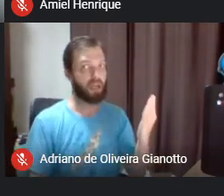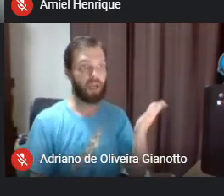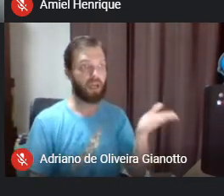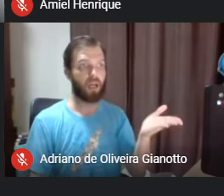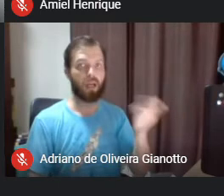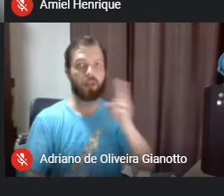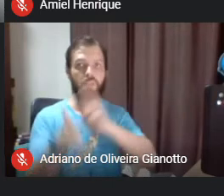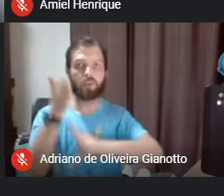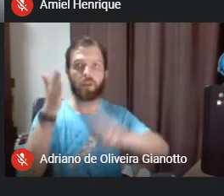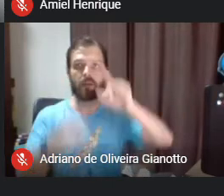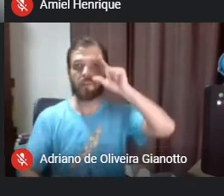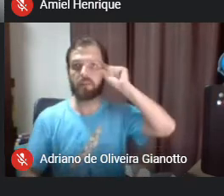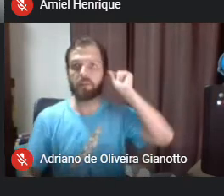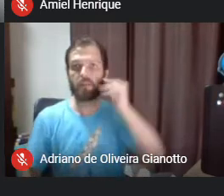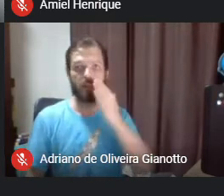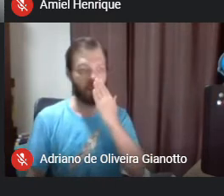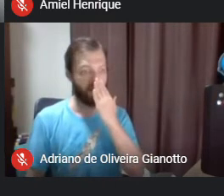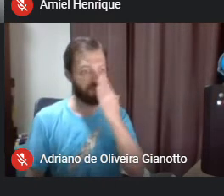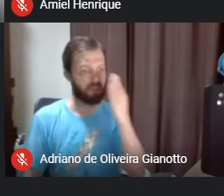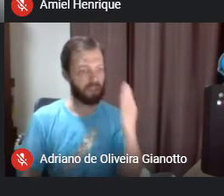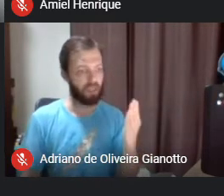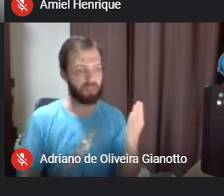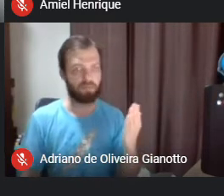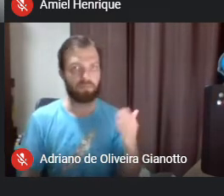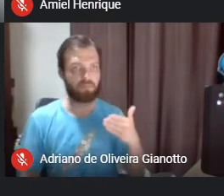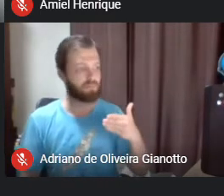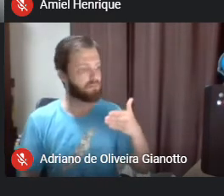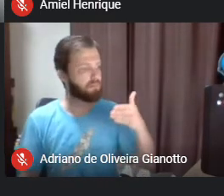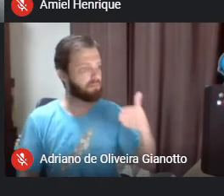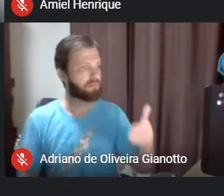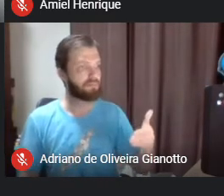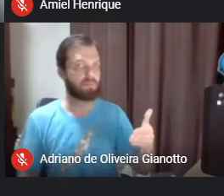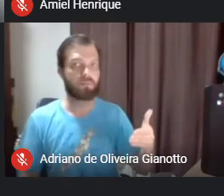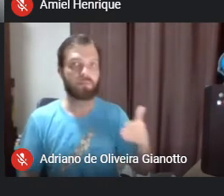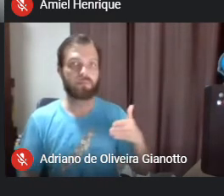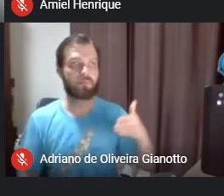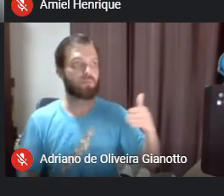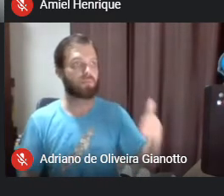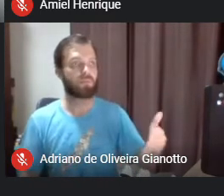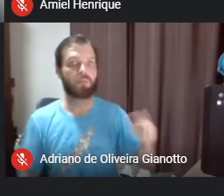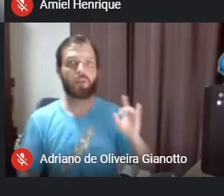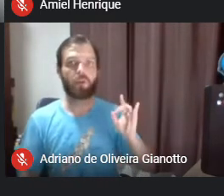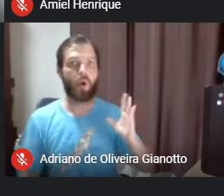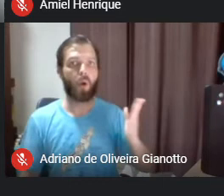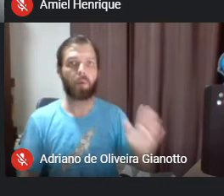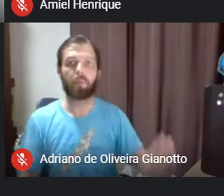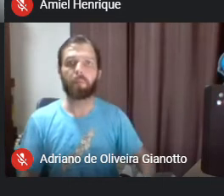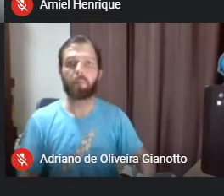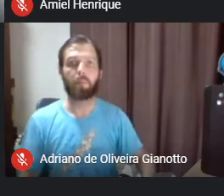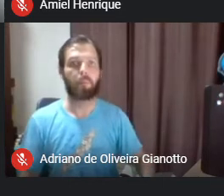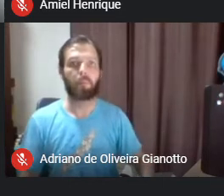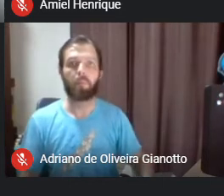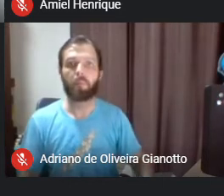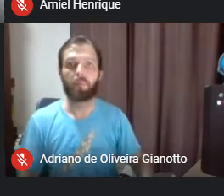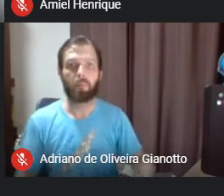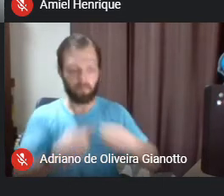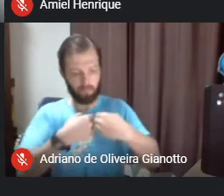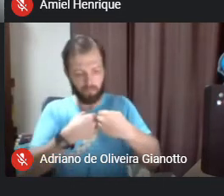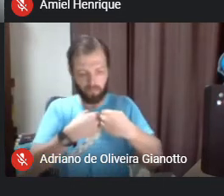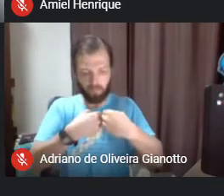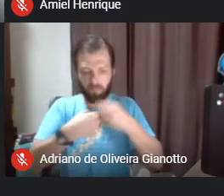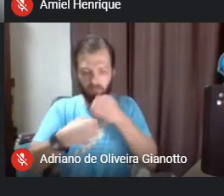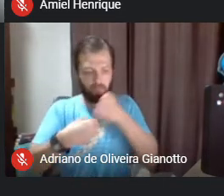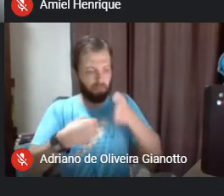Ah, sim, sim. Ela fica quase em frente, ela fica de frente à Casa Branca, né? Fica